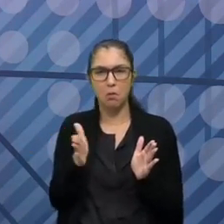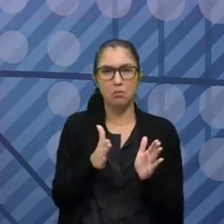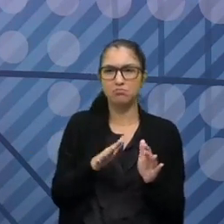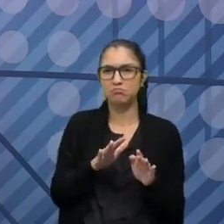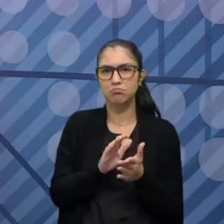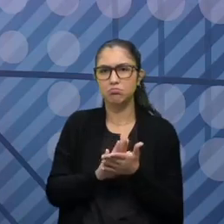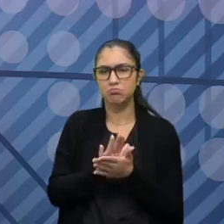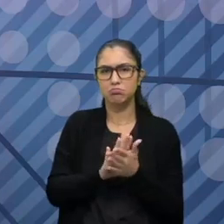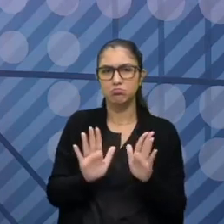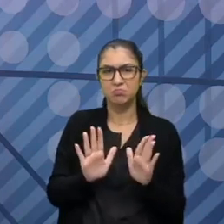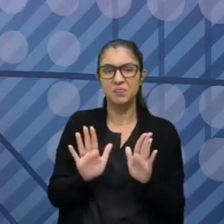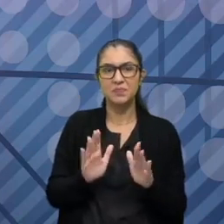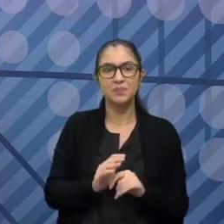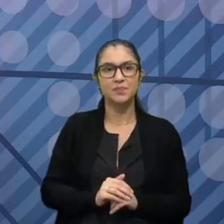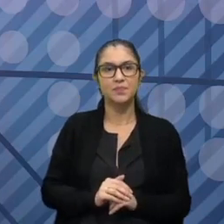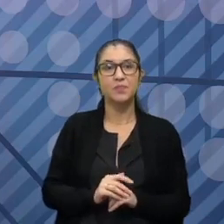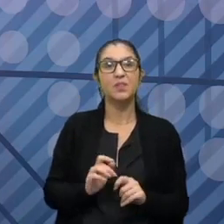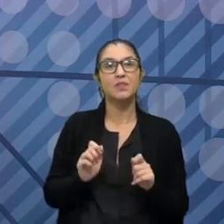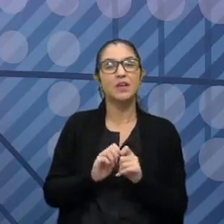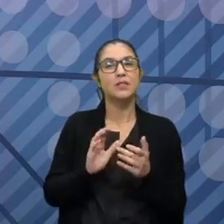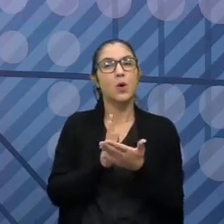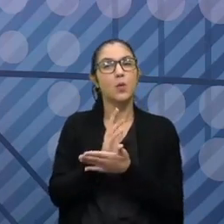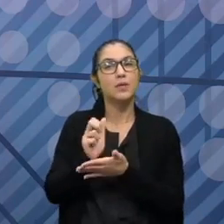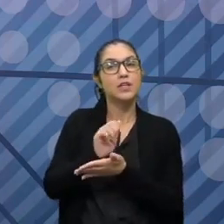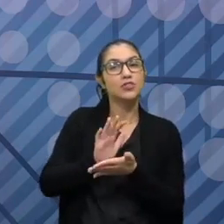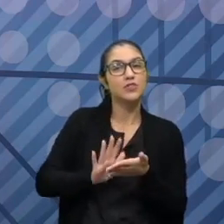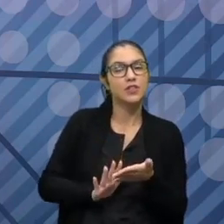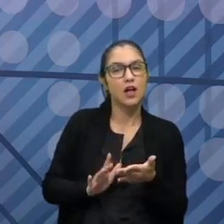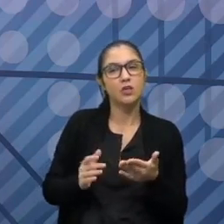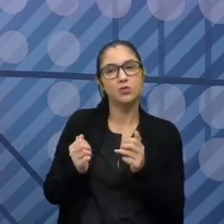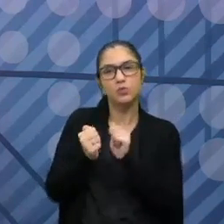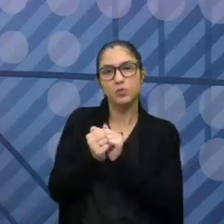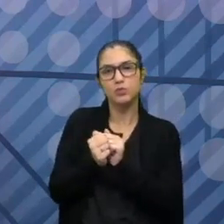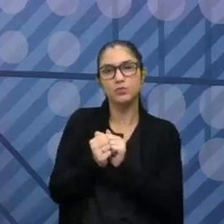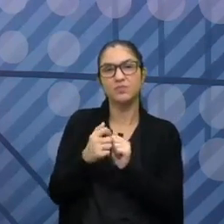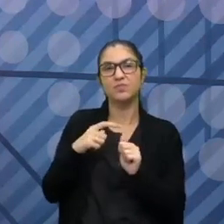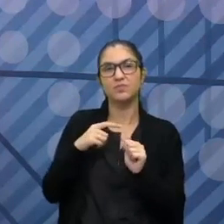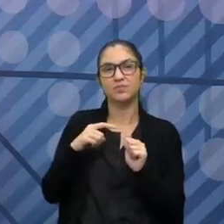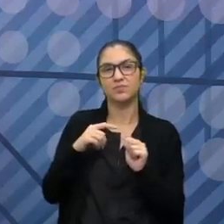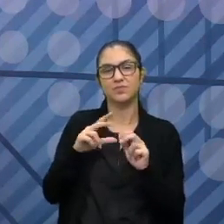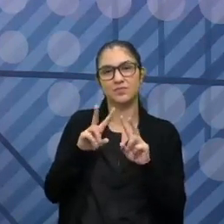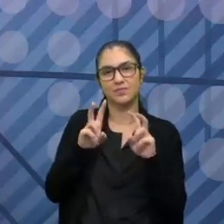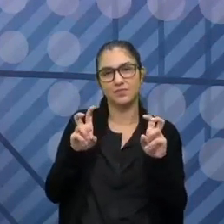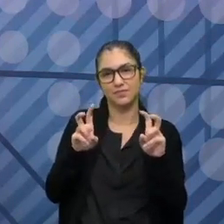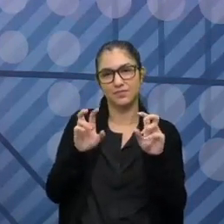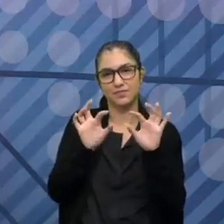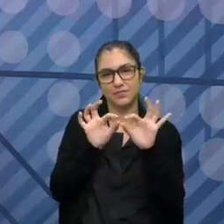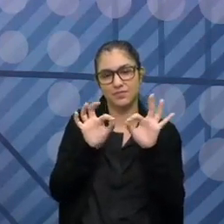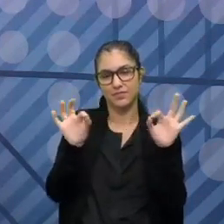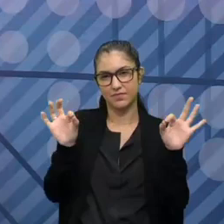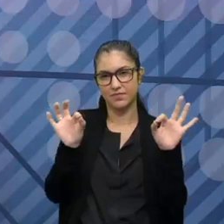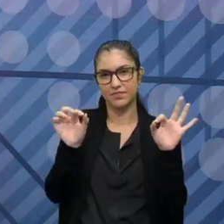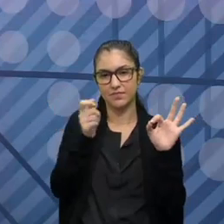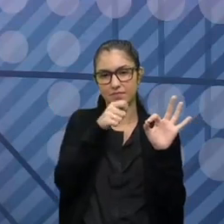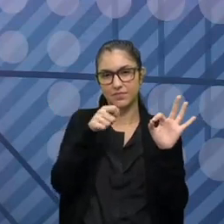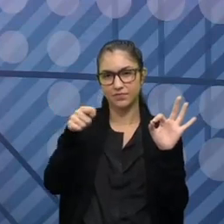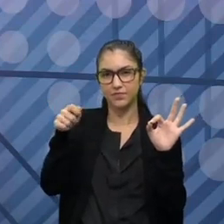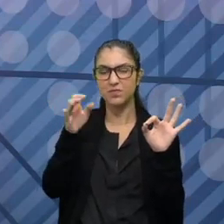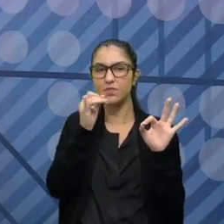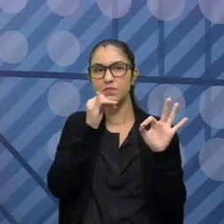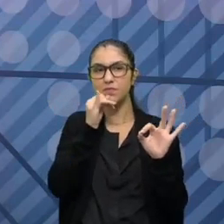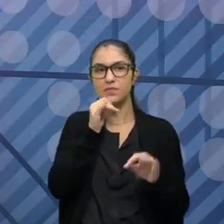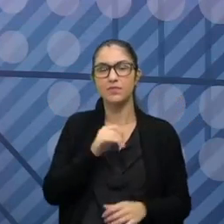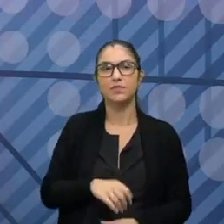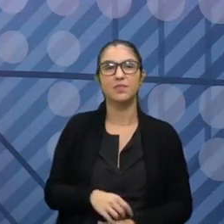direita, não mudei nada. Nós fizemos também algumas atividades com eles, que a gente fala de ditado, né? Mas é o ditado. Por